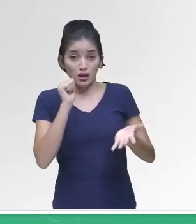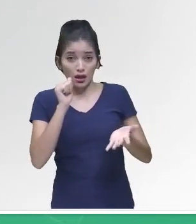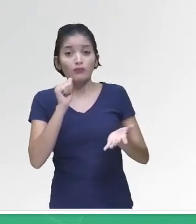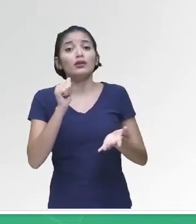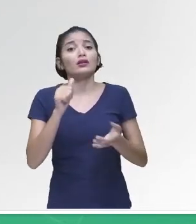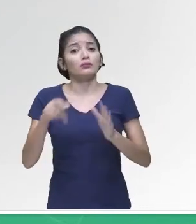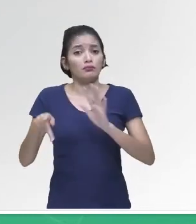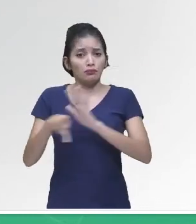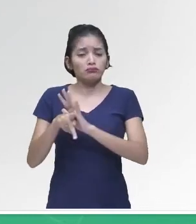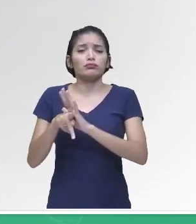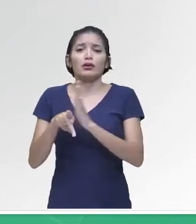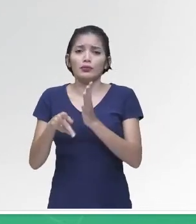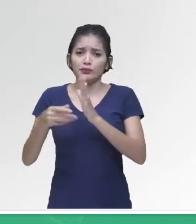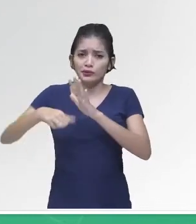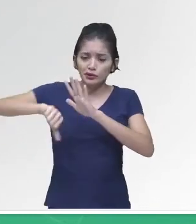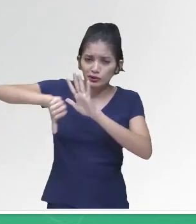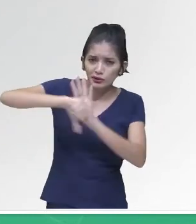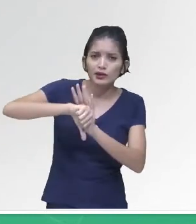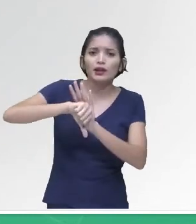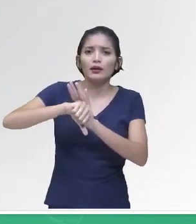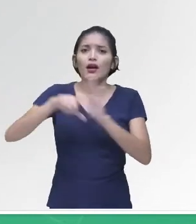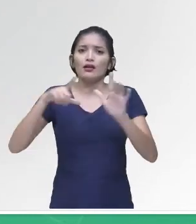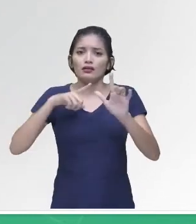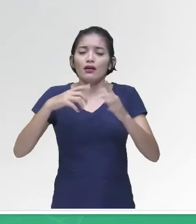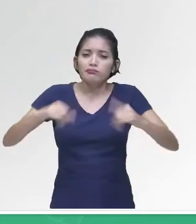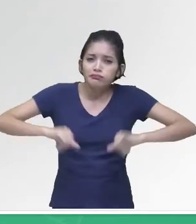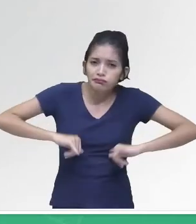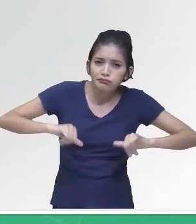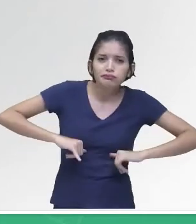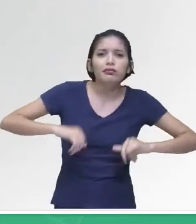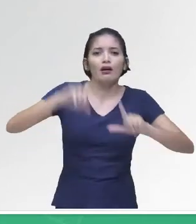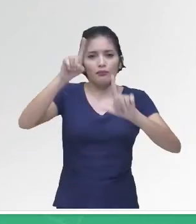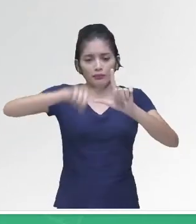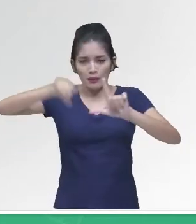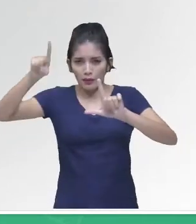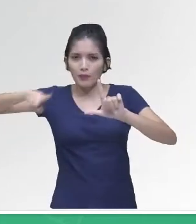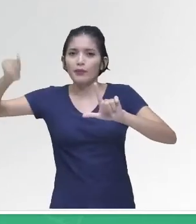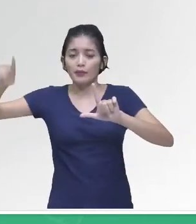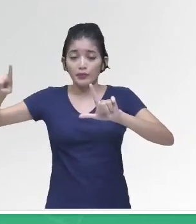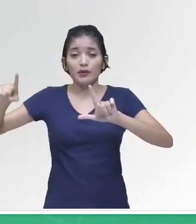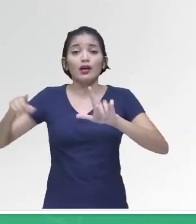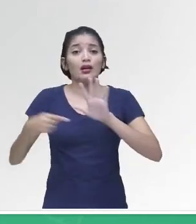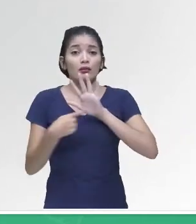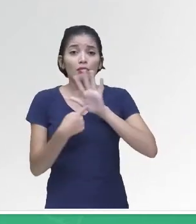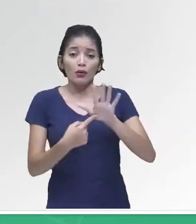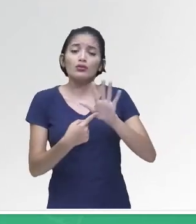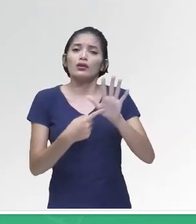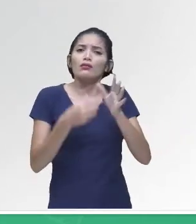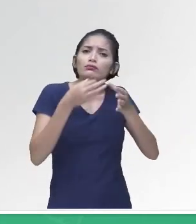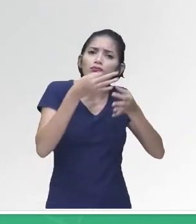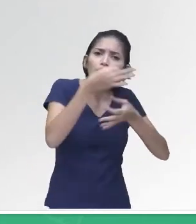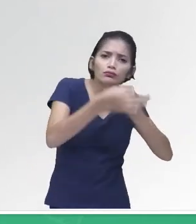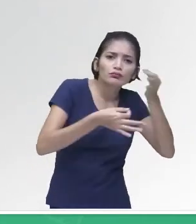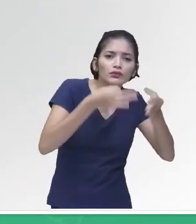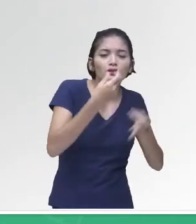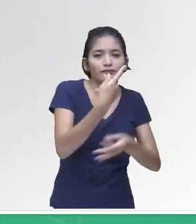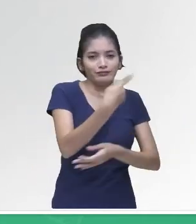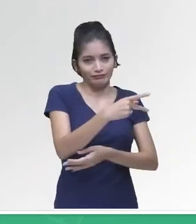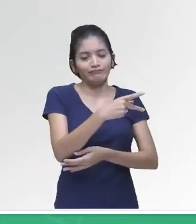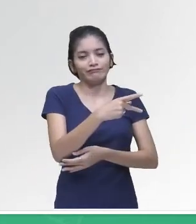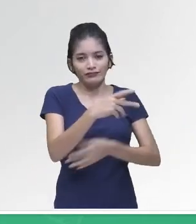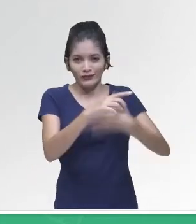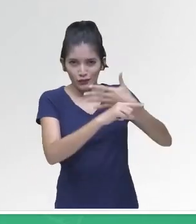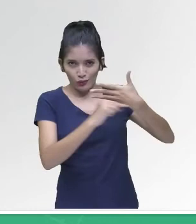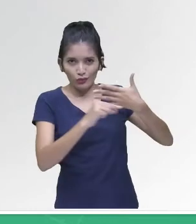sim, dado os dados estatísticos que ele apresentou, e isso reforça a opinião dele. Há alguns textos